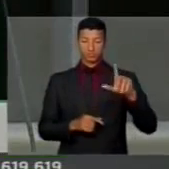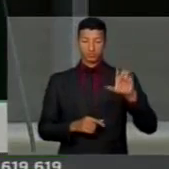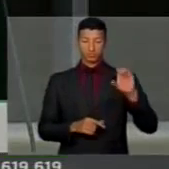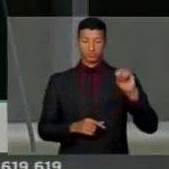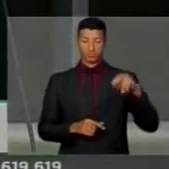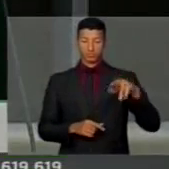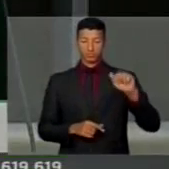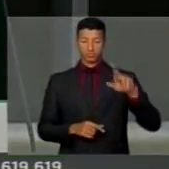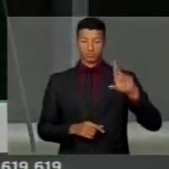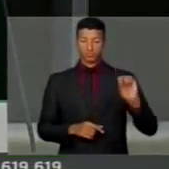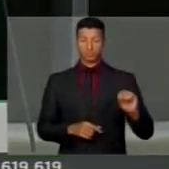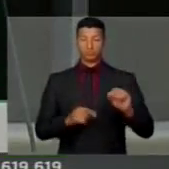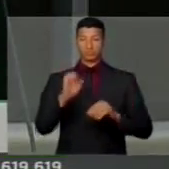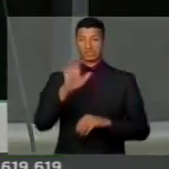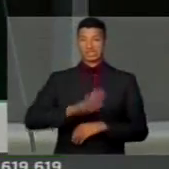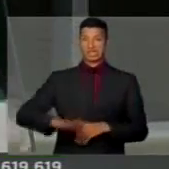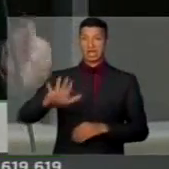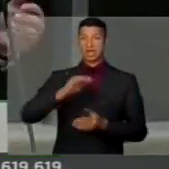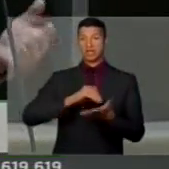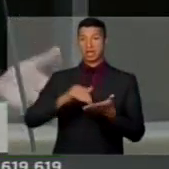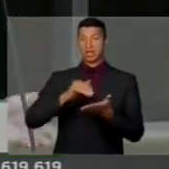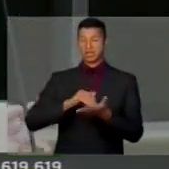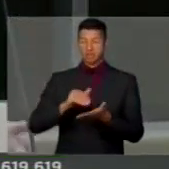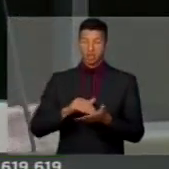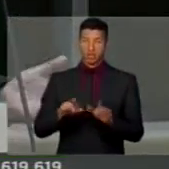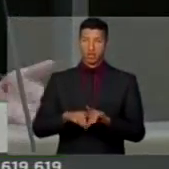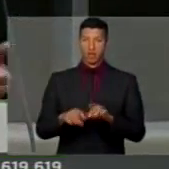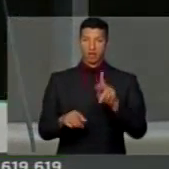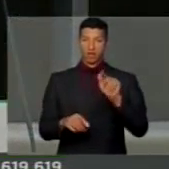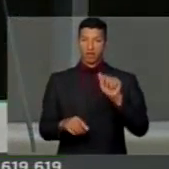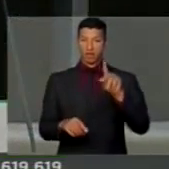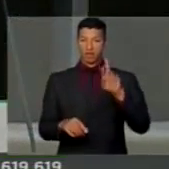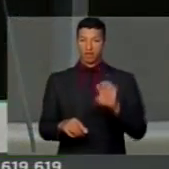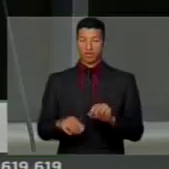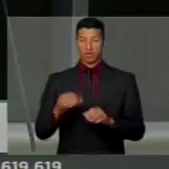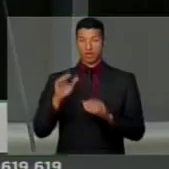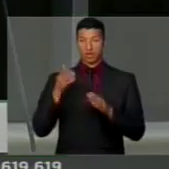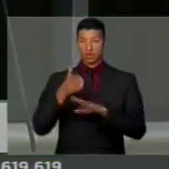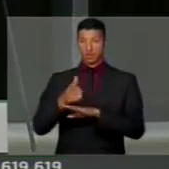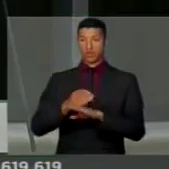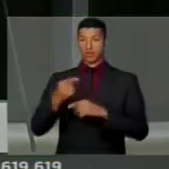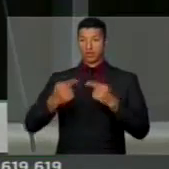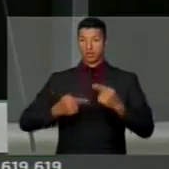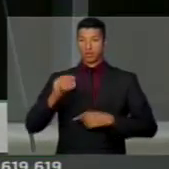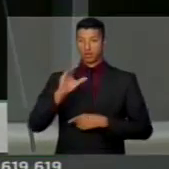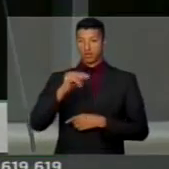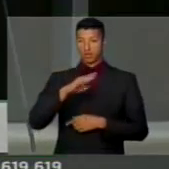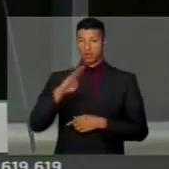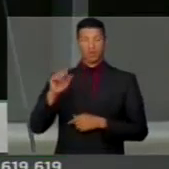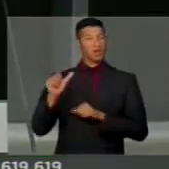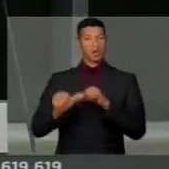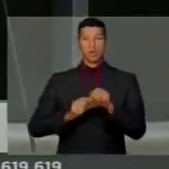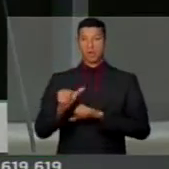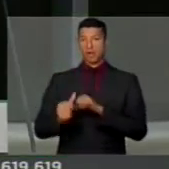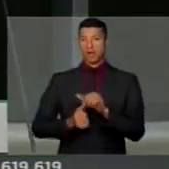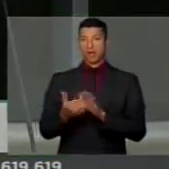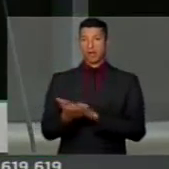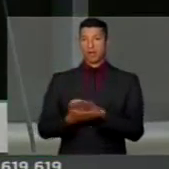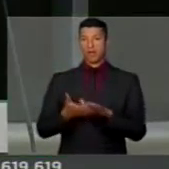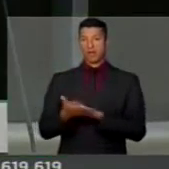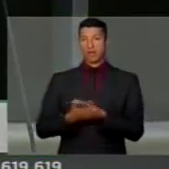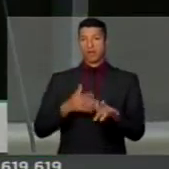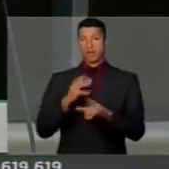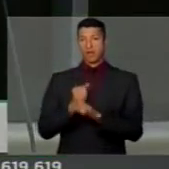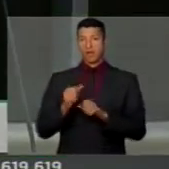que é o secretário-geral da CNBB, do padre Paulo Renato, que é o assessor político da CNBB. E a CNBB não mudou uma vírgula da sua